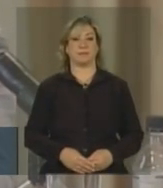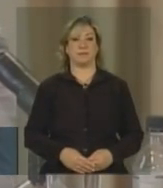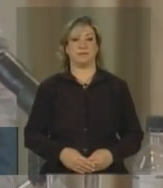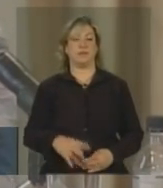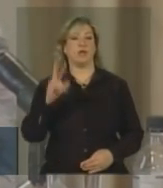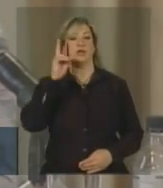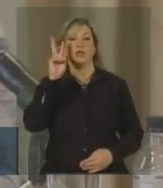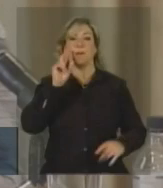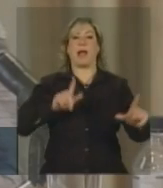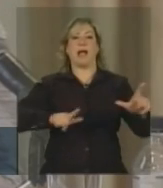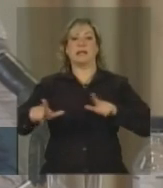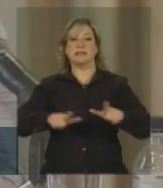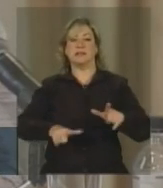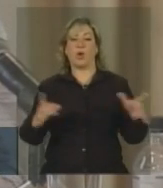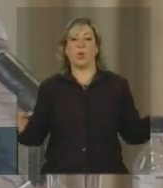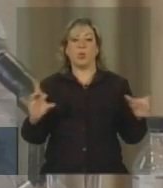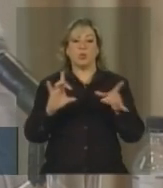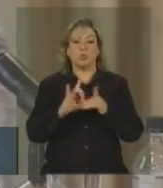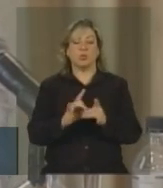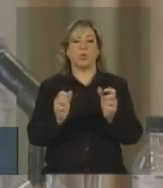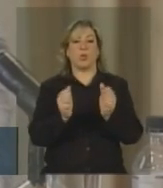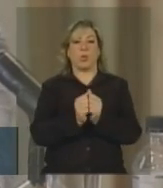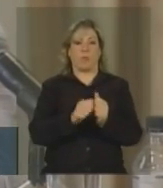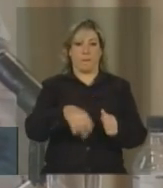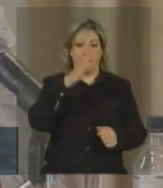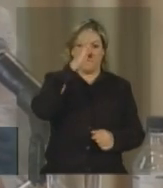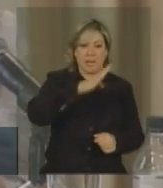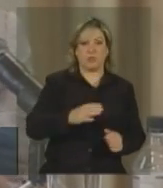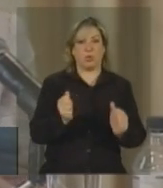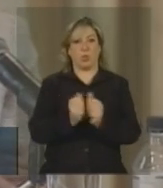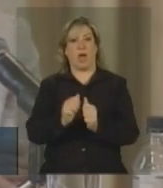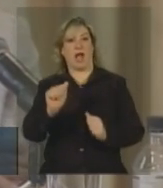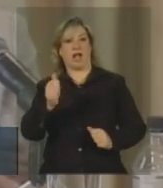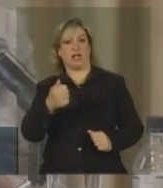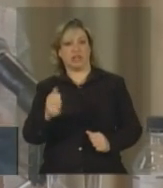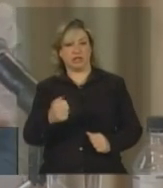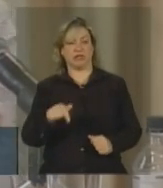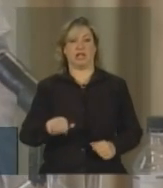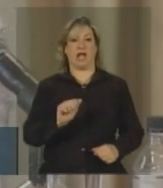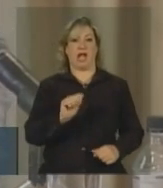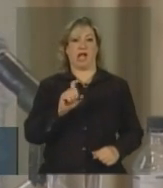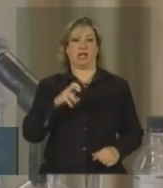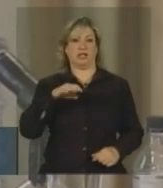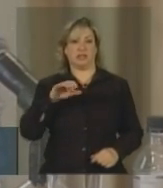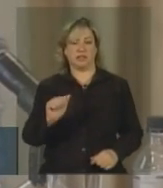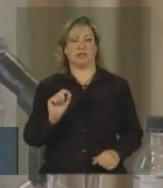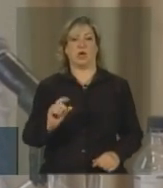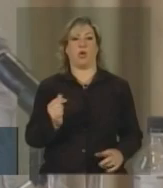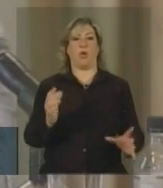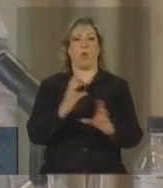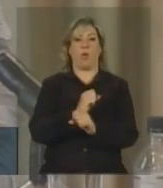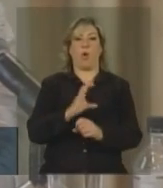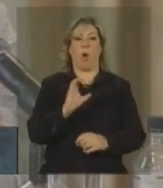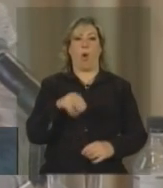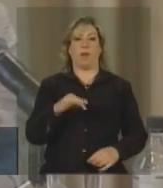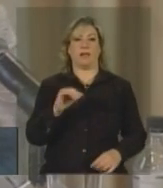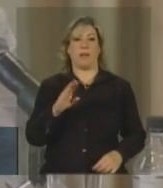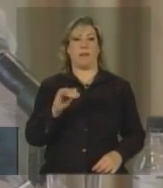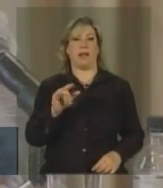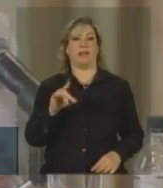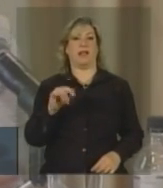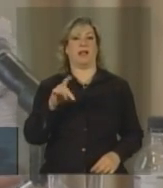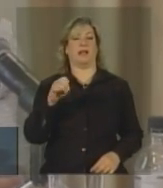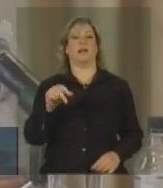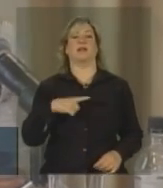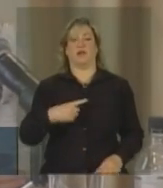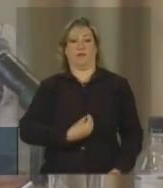ação conjunta do Brasil com a Argentina, a agência de contabilidade com a Argentina, que funciona há